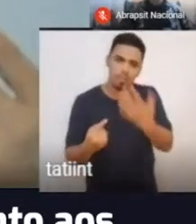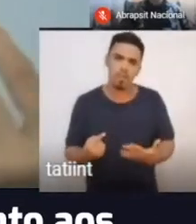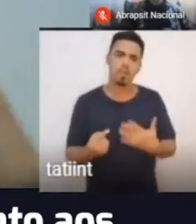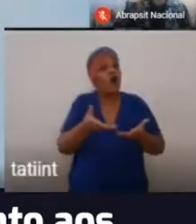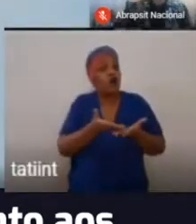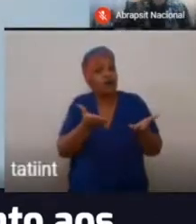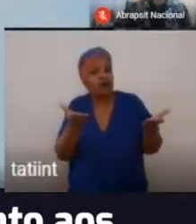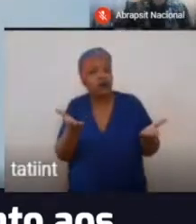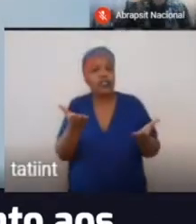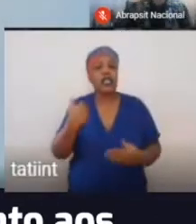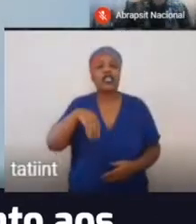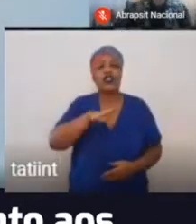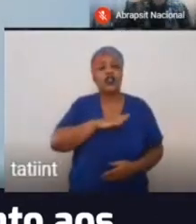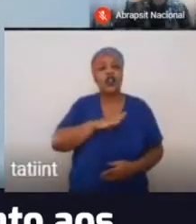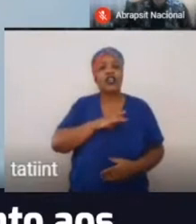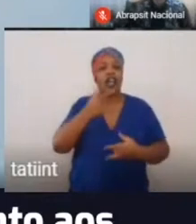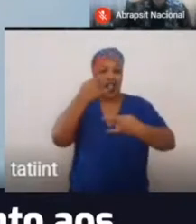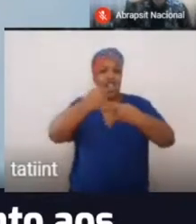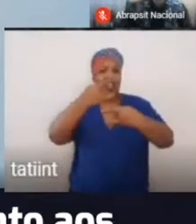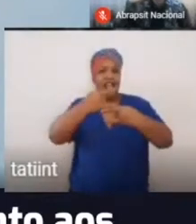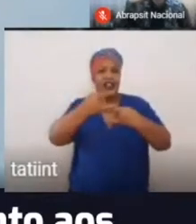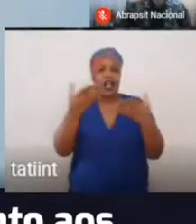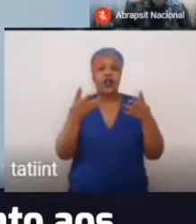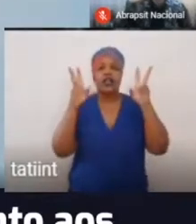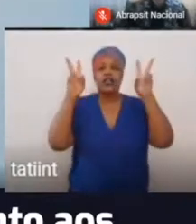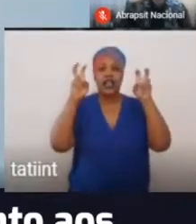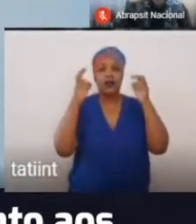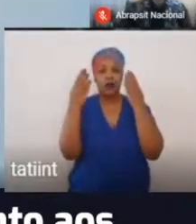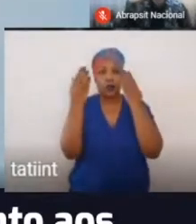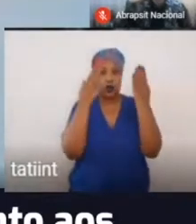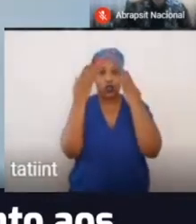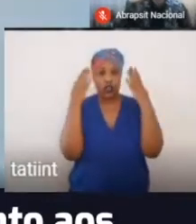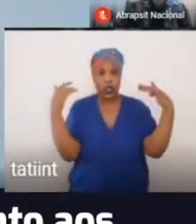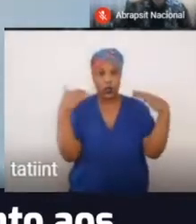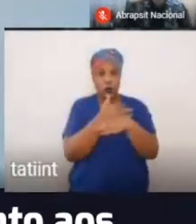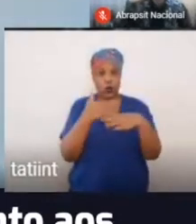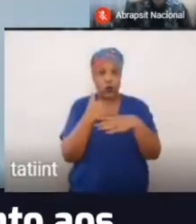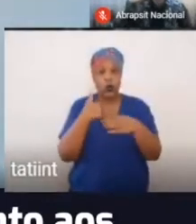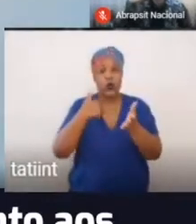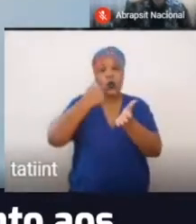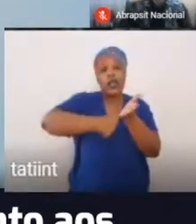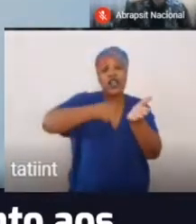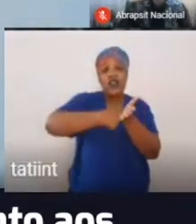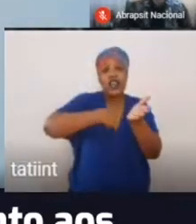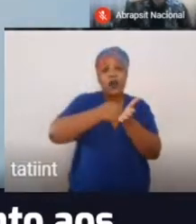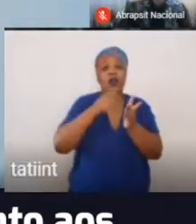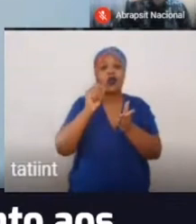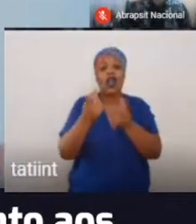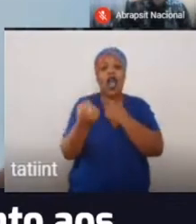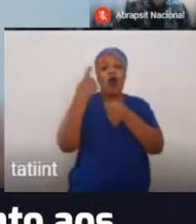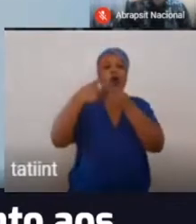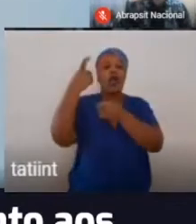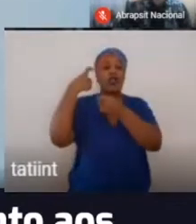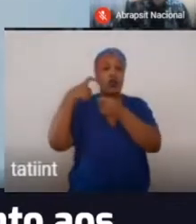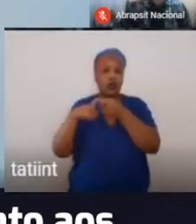do projeto. A nossa live, que hoje tem o tema Psicologia do Trânsito, no enfrentamento aos retrocessos